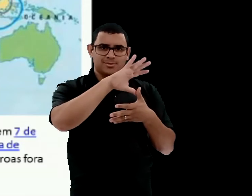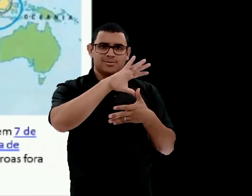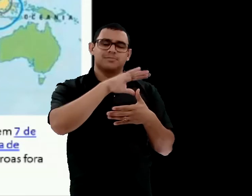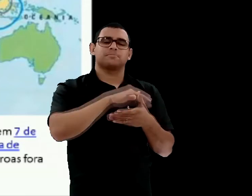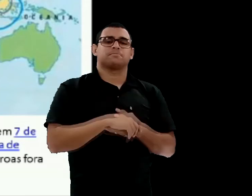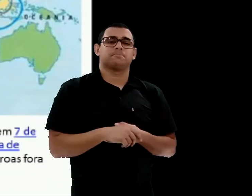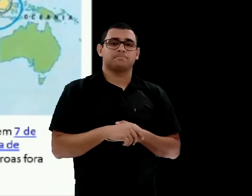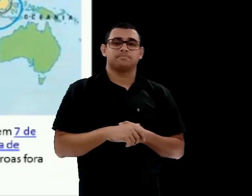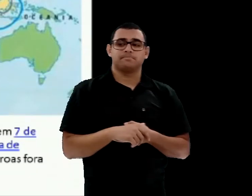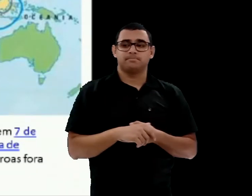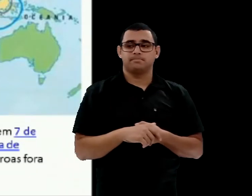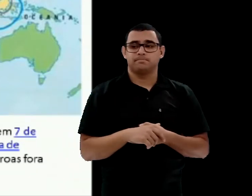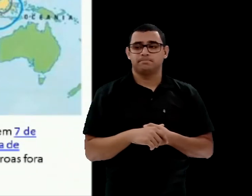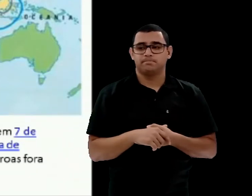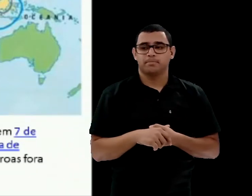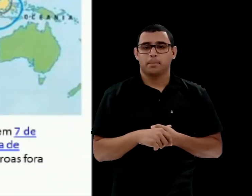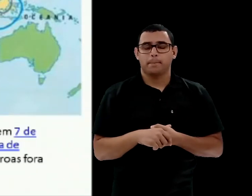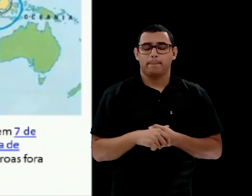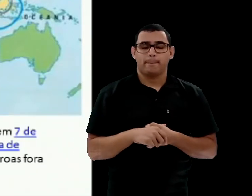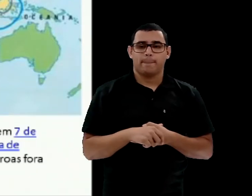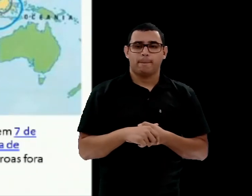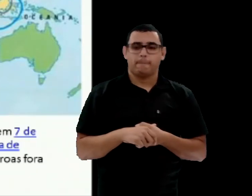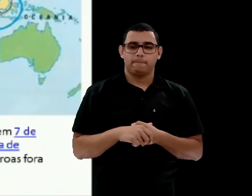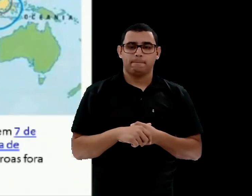Ele encontra uma terra nova